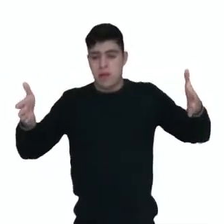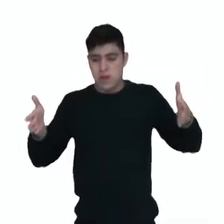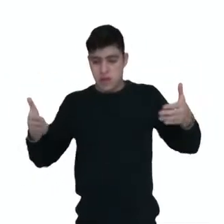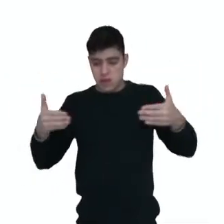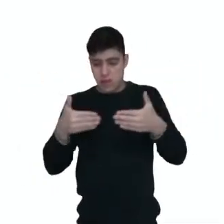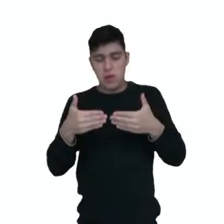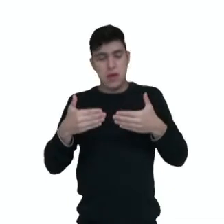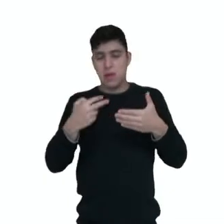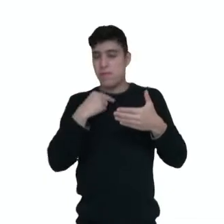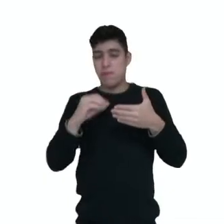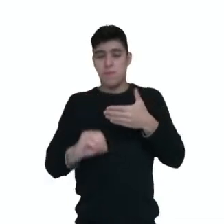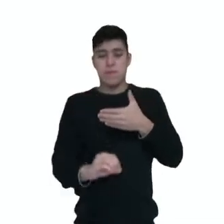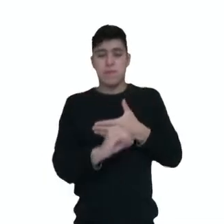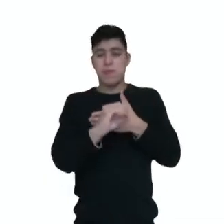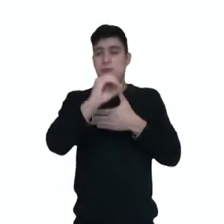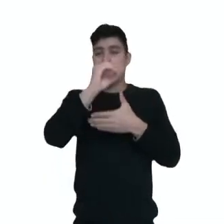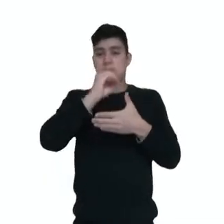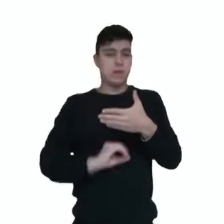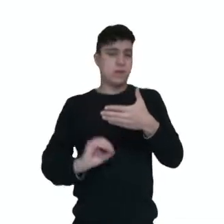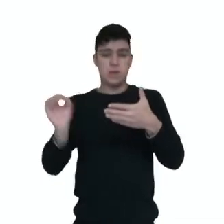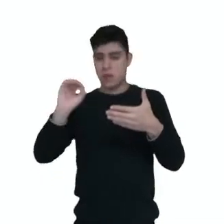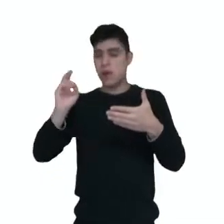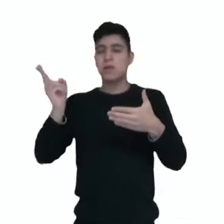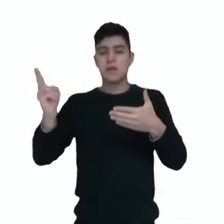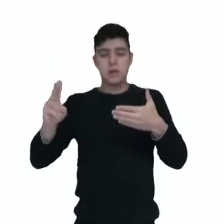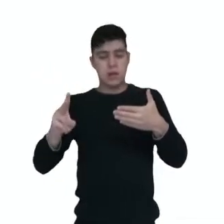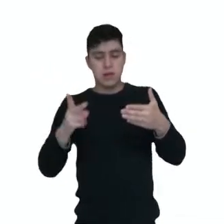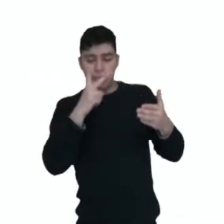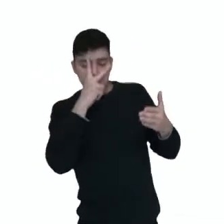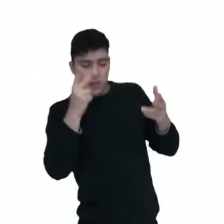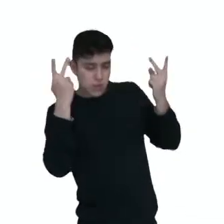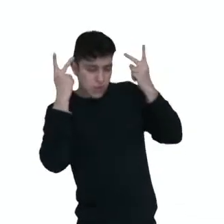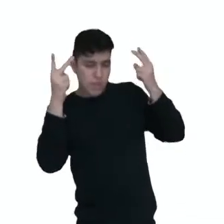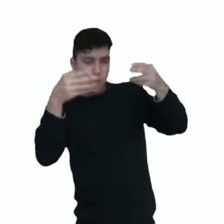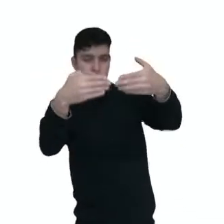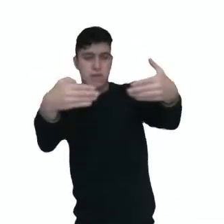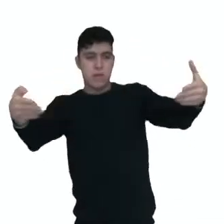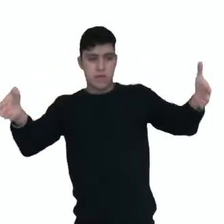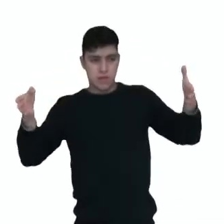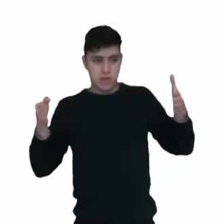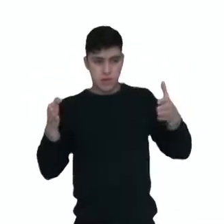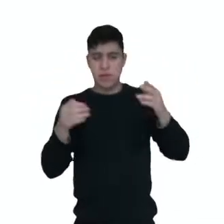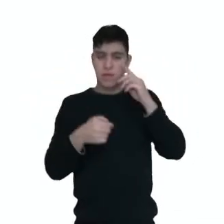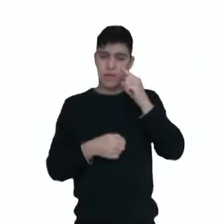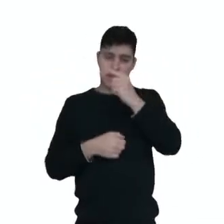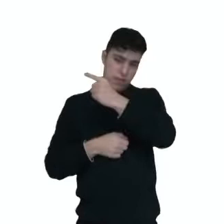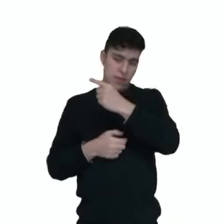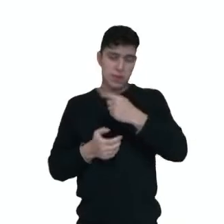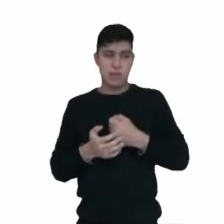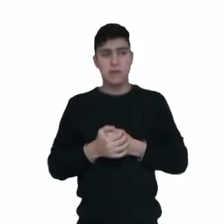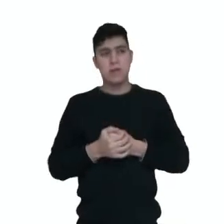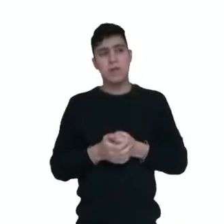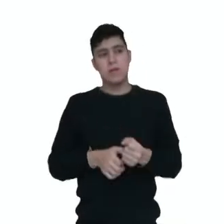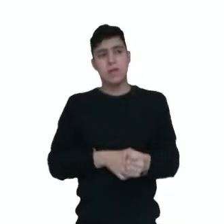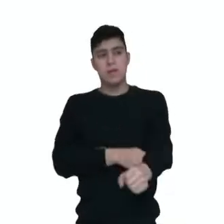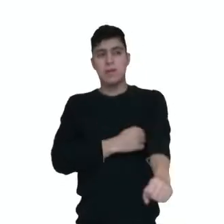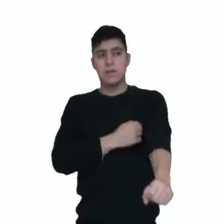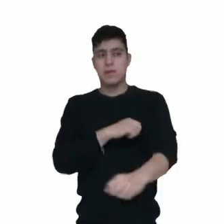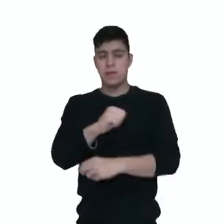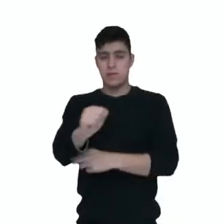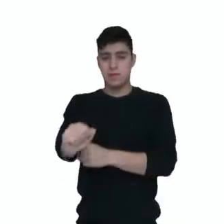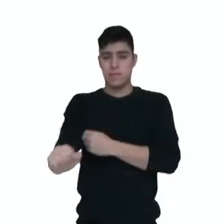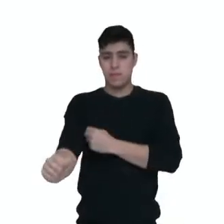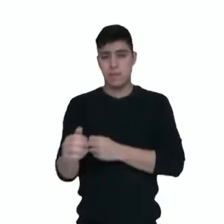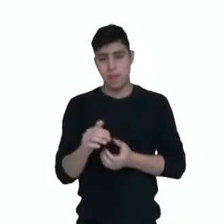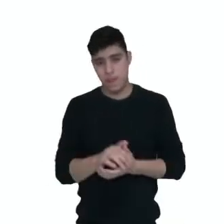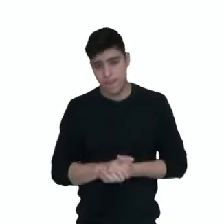saída da bola, que a gente, nessa foto a gente consegue verificar de forma mais visual, né, melhor essa